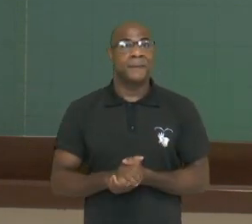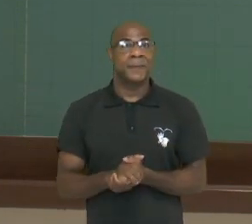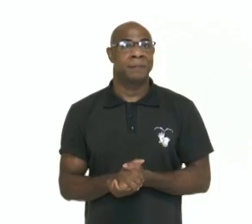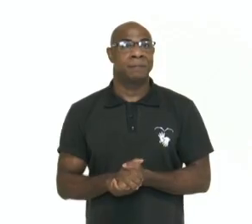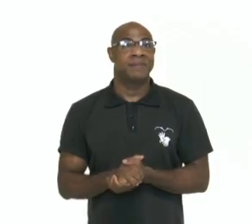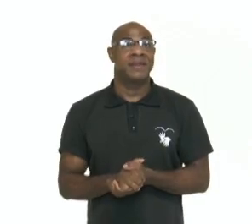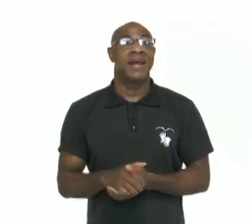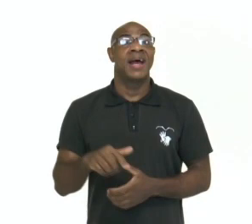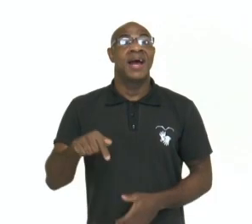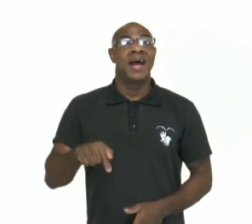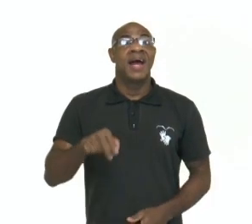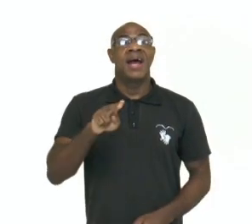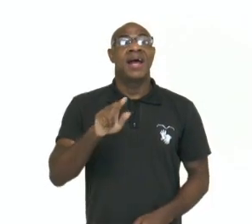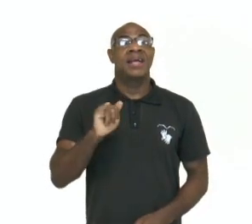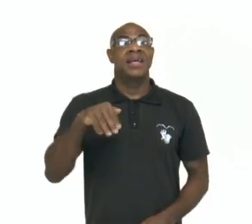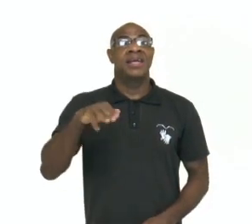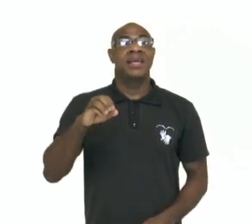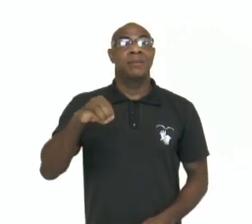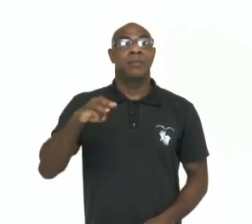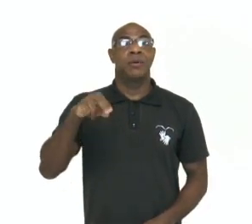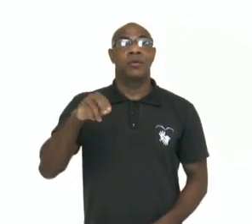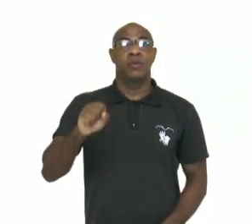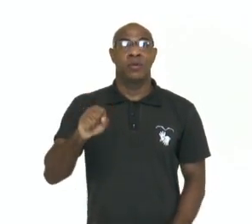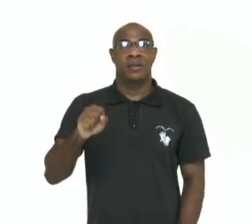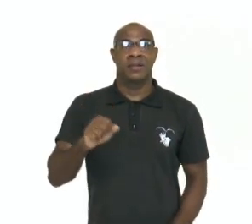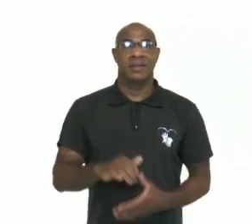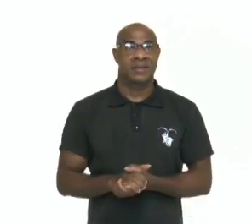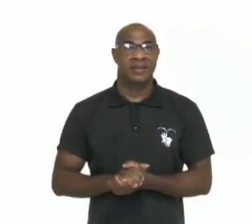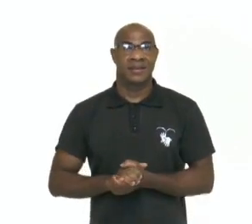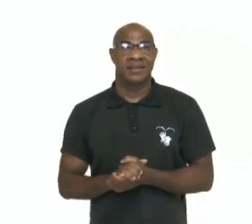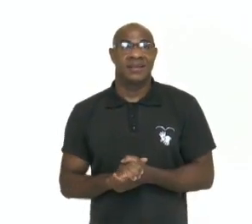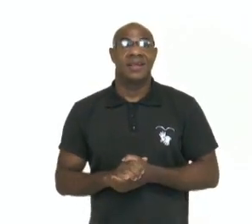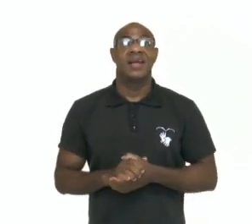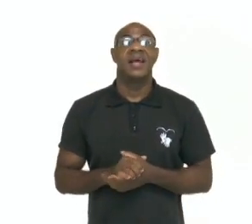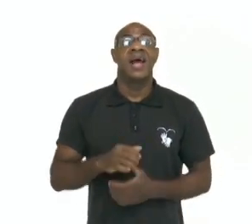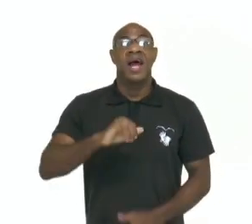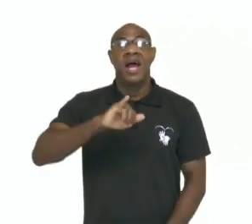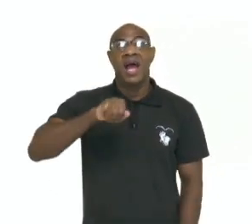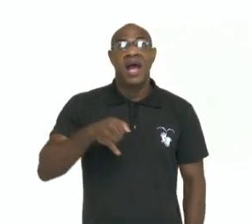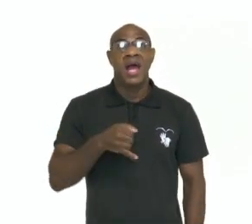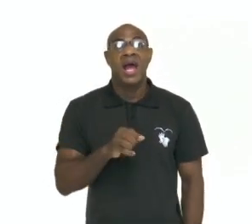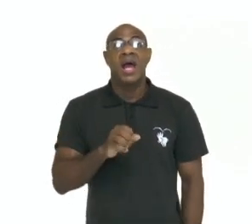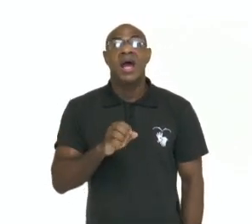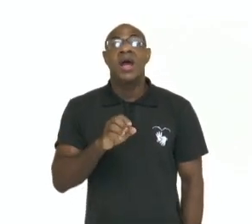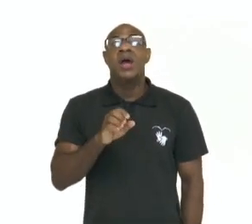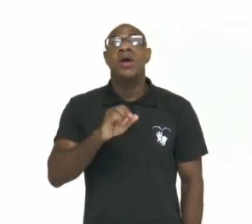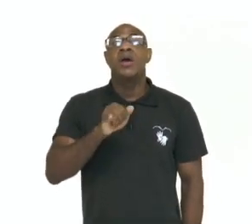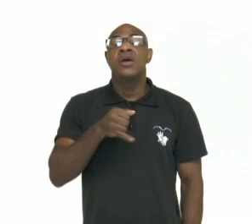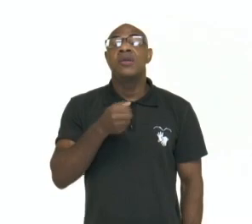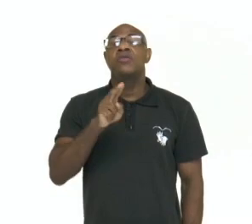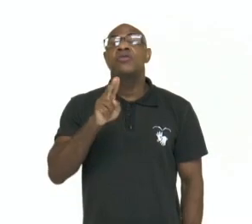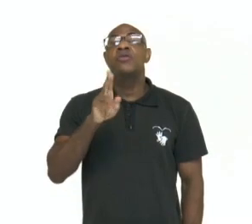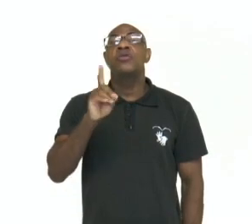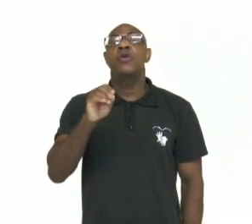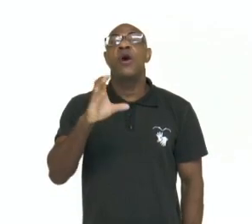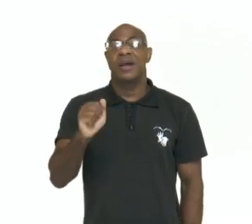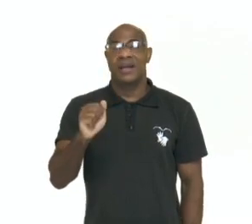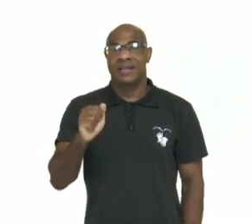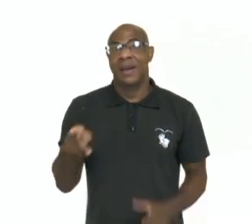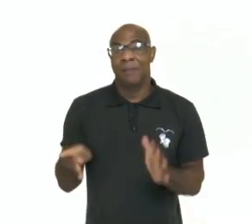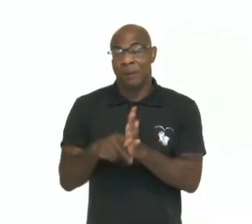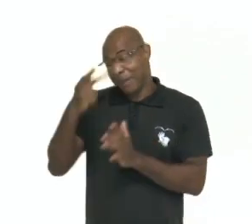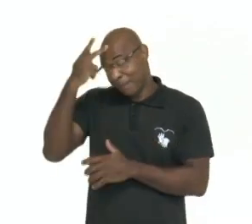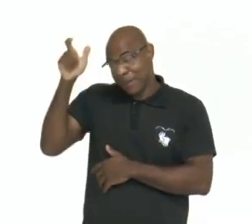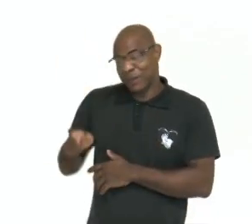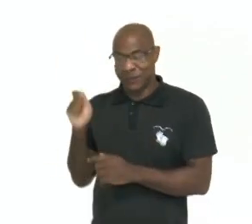que nós falamos há pouco, né? Os judocas são aqueles que são os atletas do judô. Então, os judocas